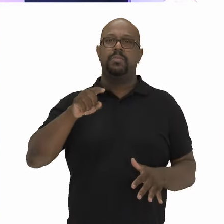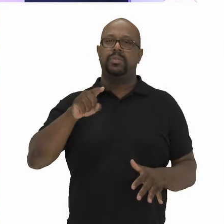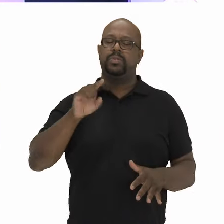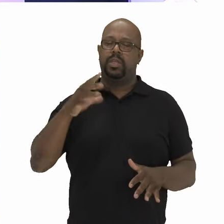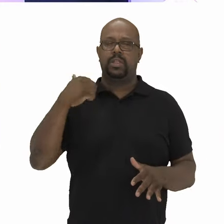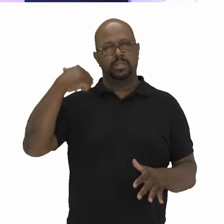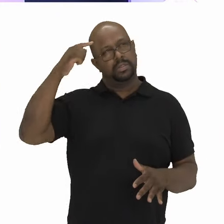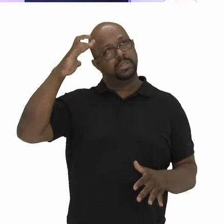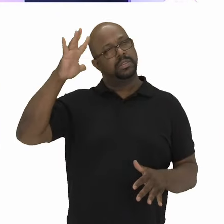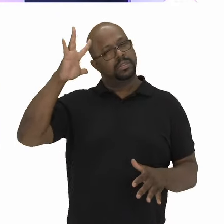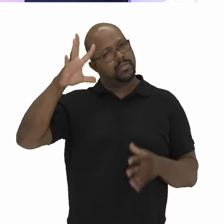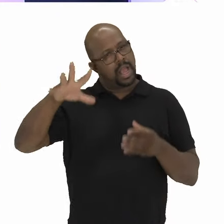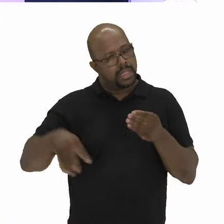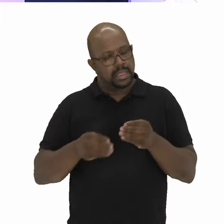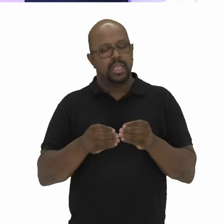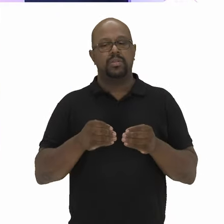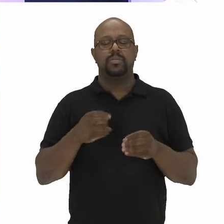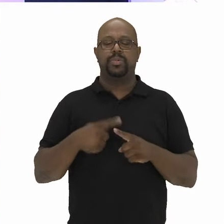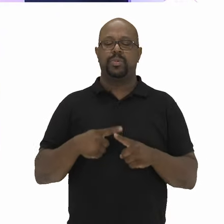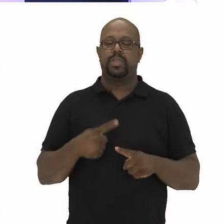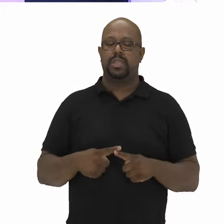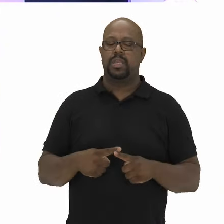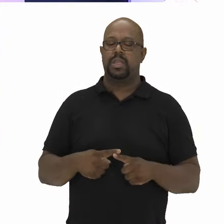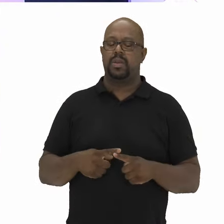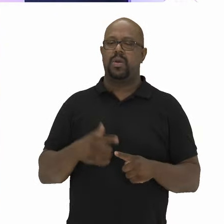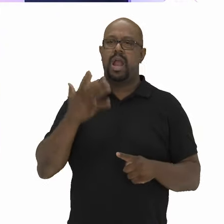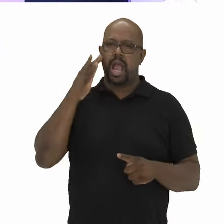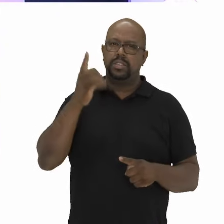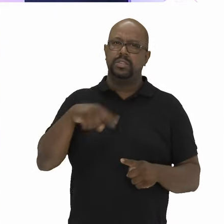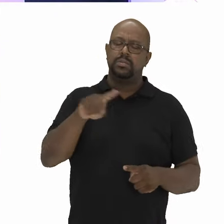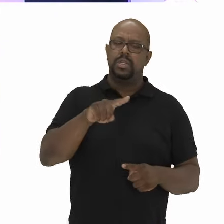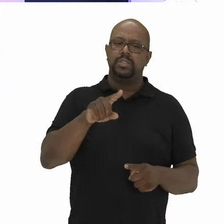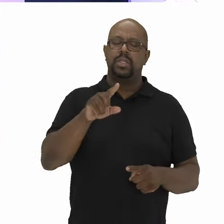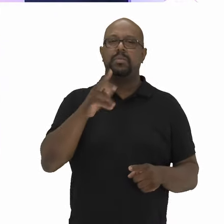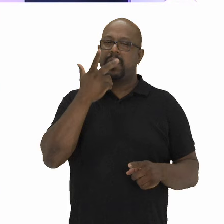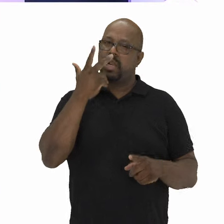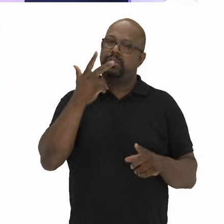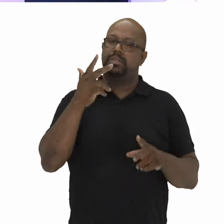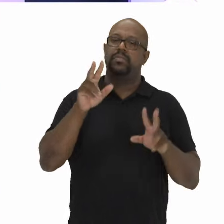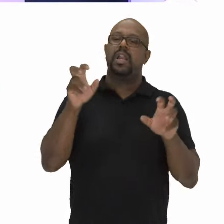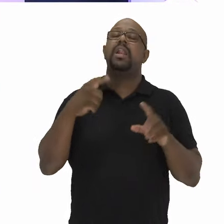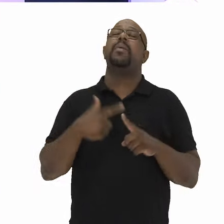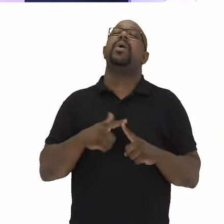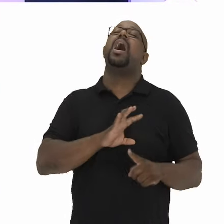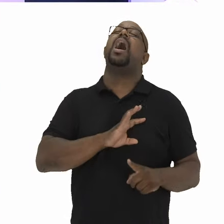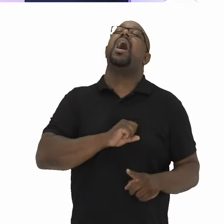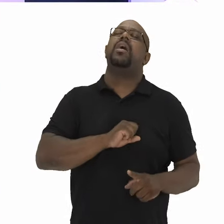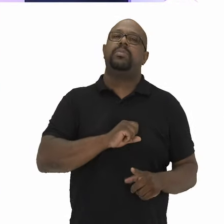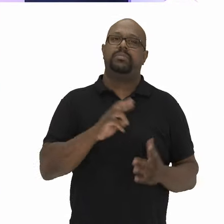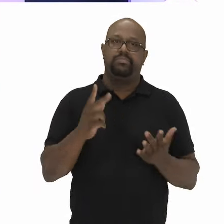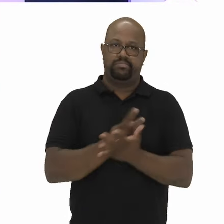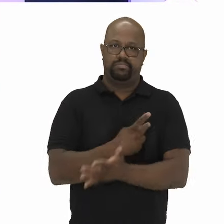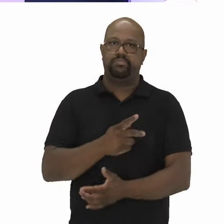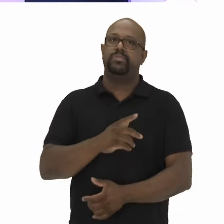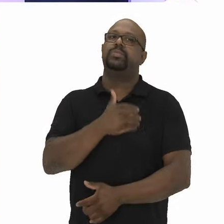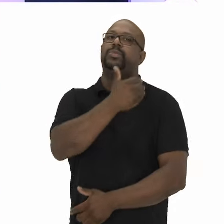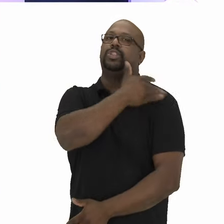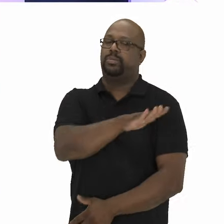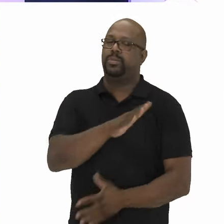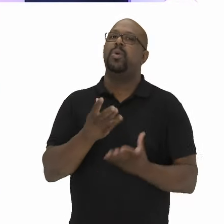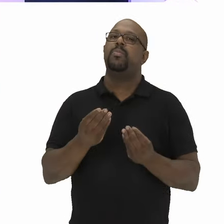interessante mas estou fazendo esse esse adendo aqui porque eu acho que também Em Nome do Amor as pessoas discriminam muito hoje